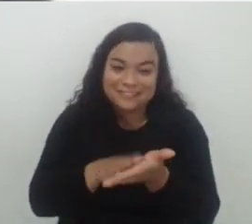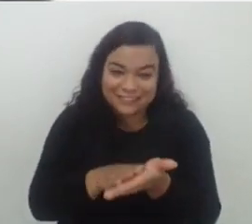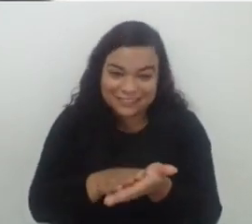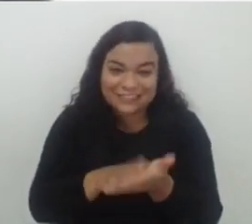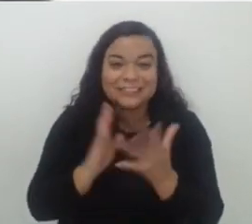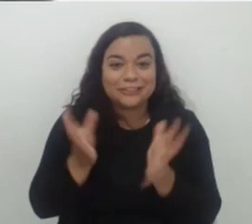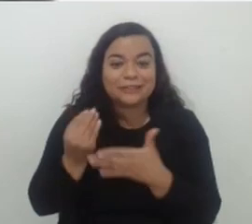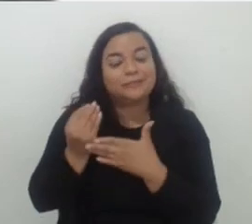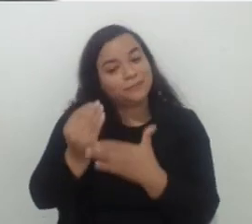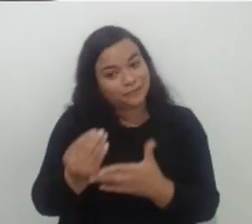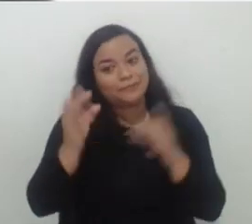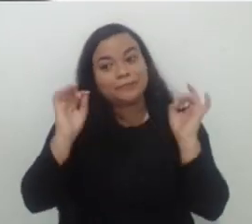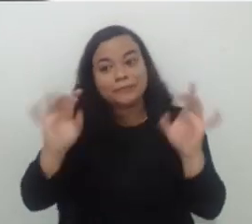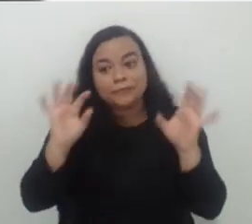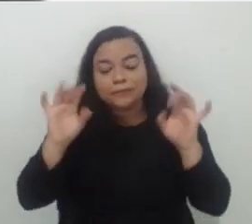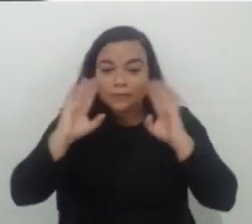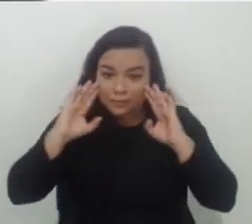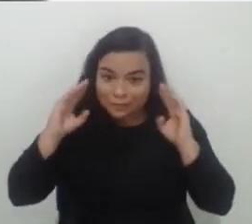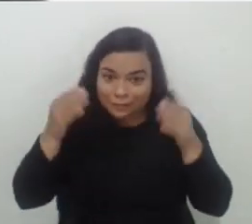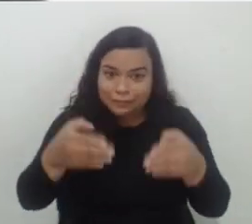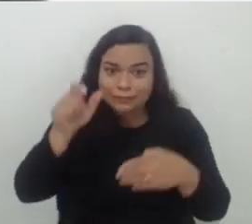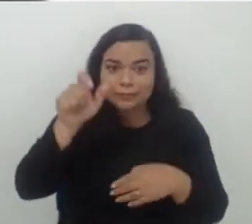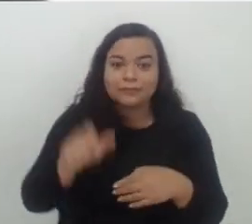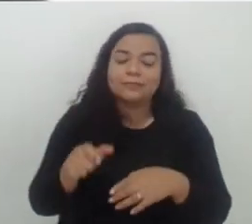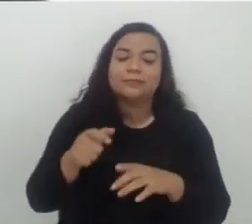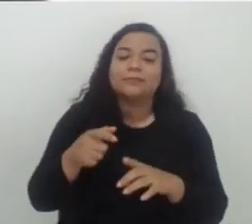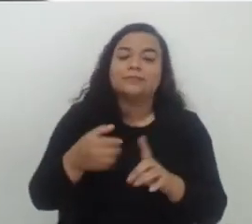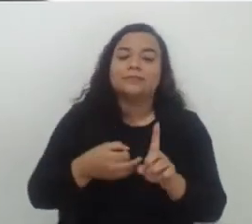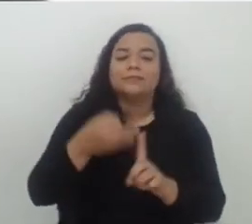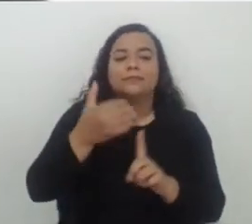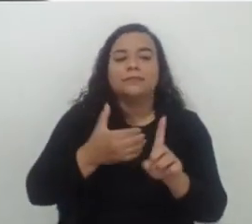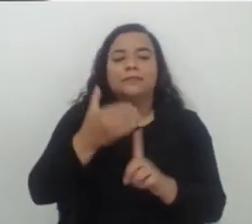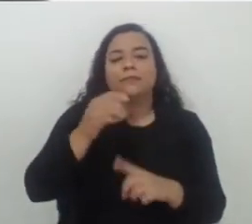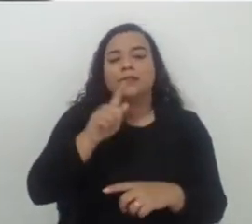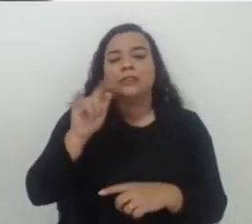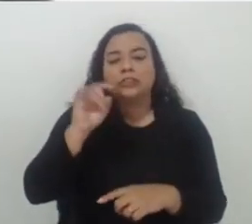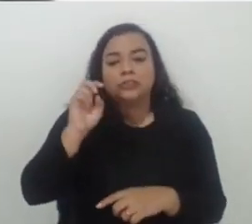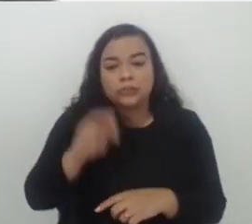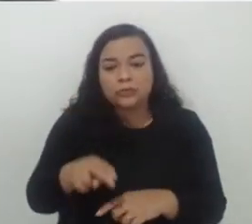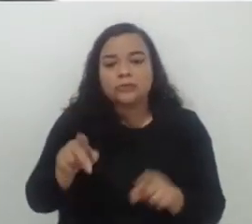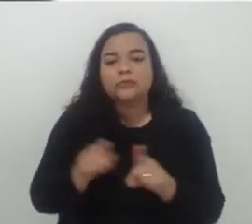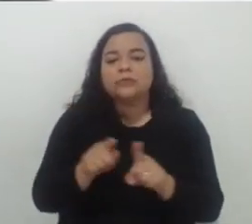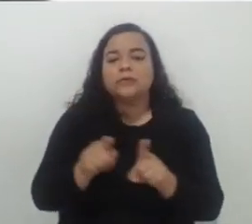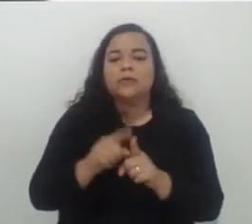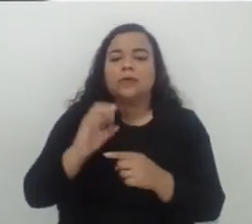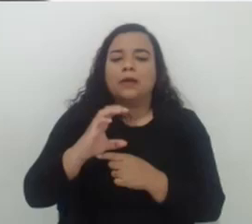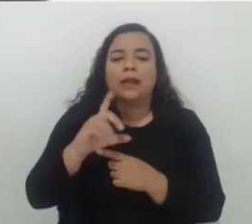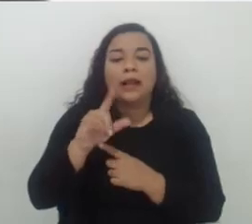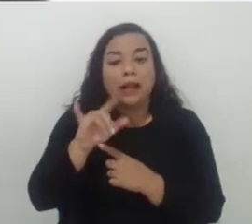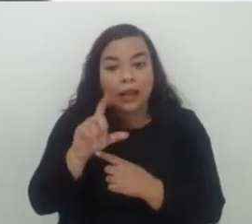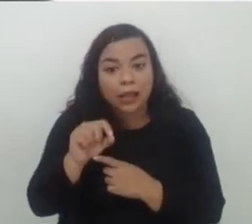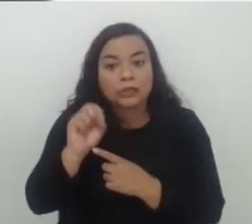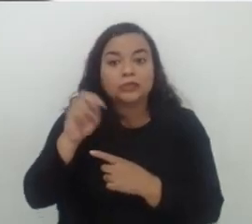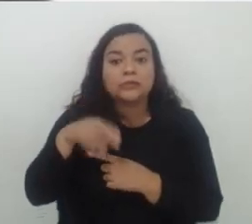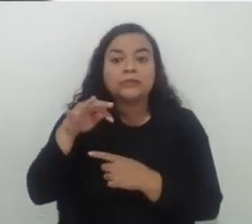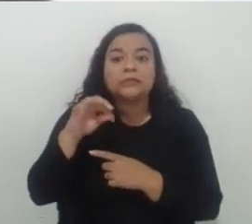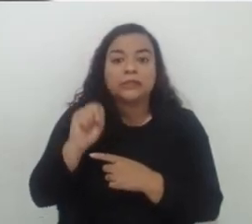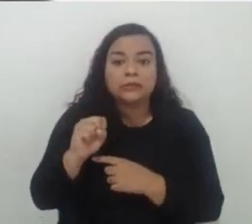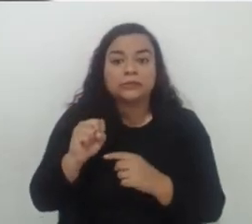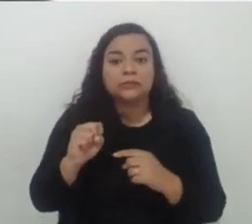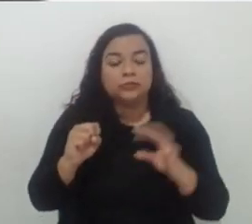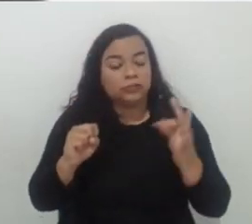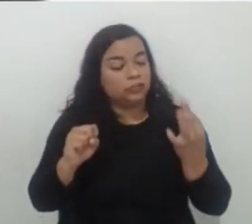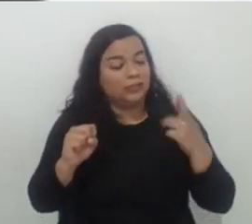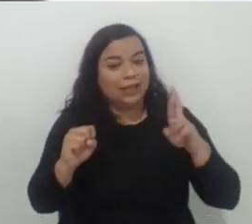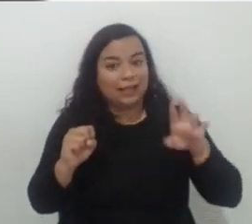aqui, especialmente a desembargador Gilson, desembargador Cláudio Santos, né, que estavam no TRE, estão ainda, né,